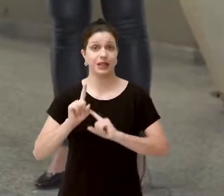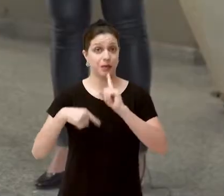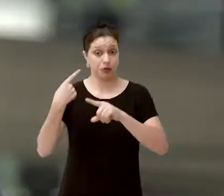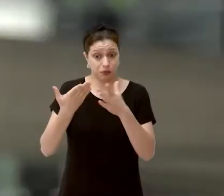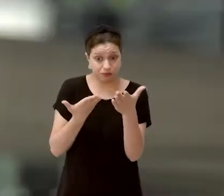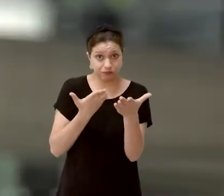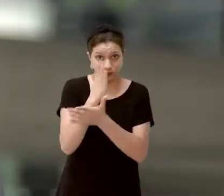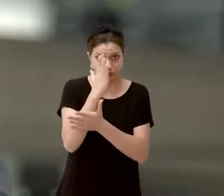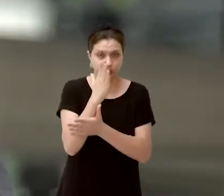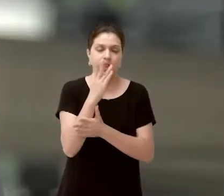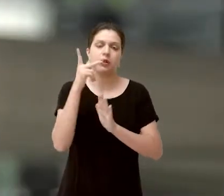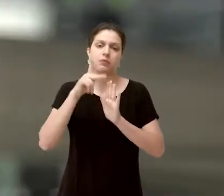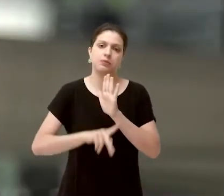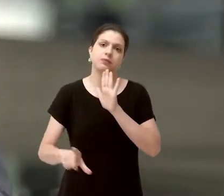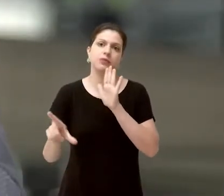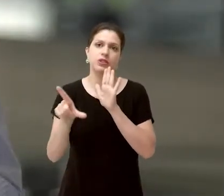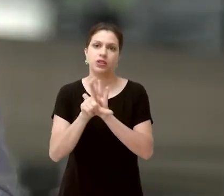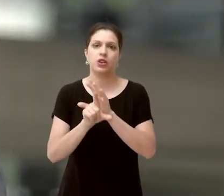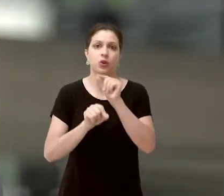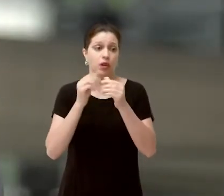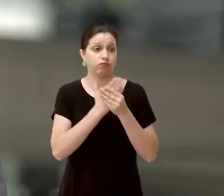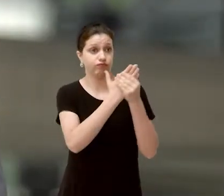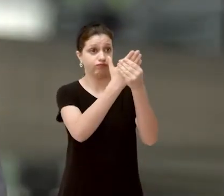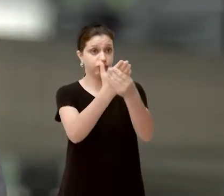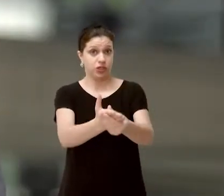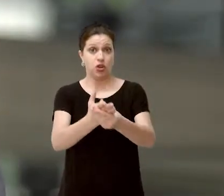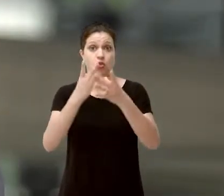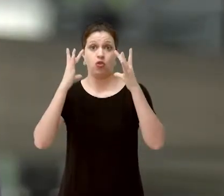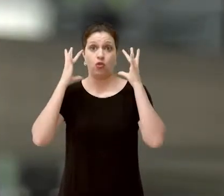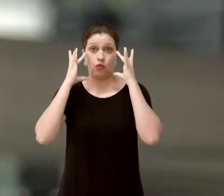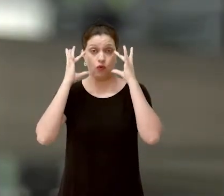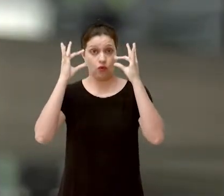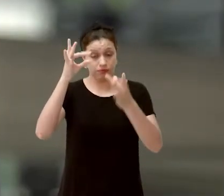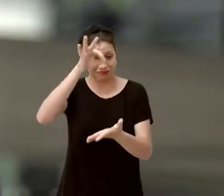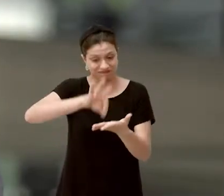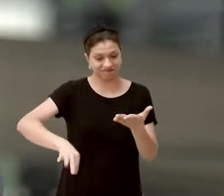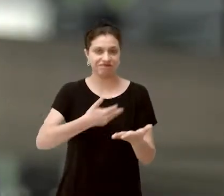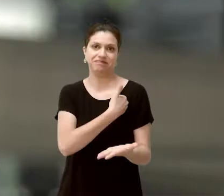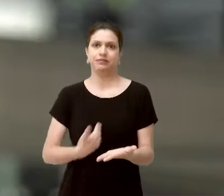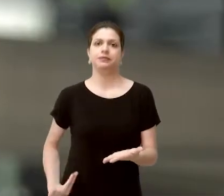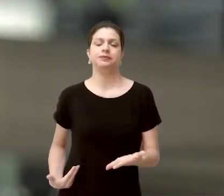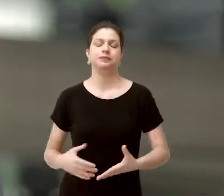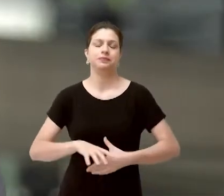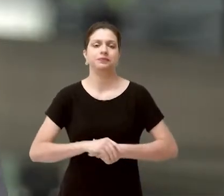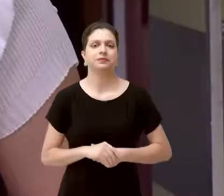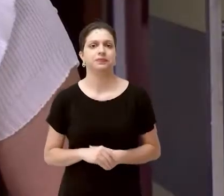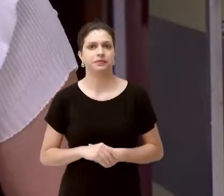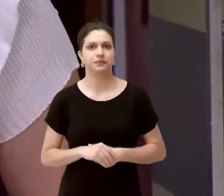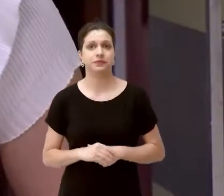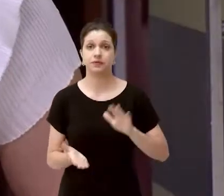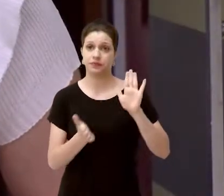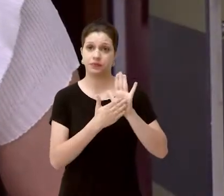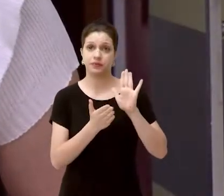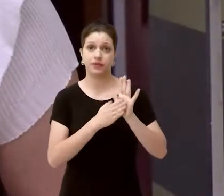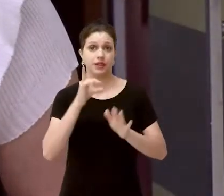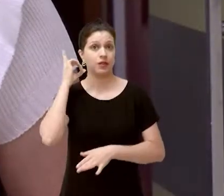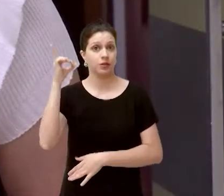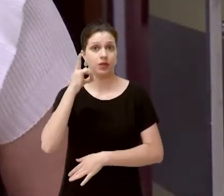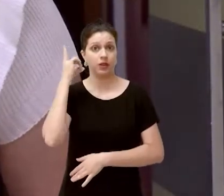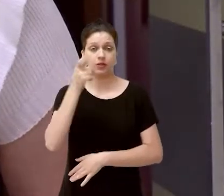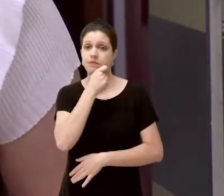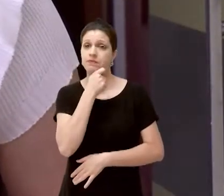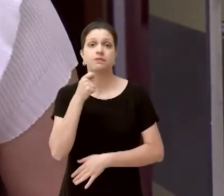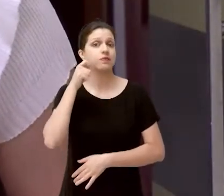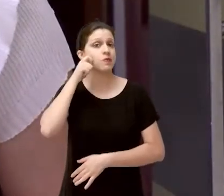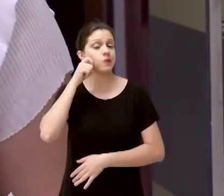Lemes. Após essa aprovação, esses projetos são encaminhados para a sanção do governador. Proposta de autoria do